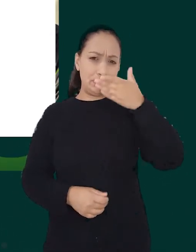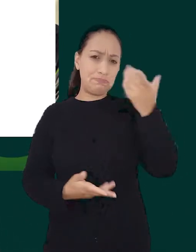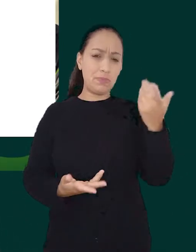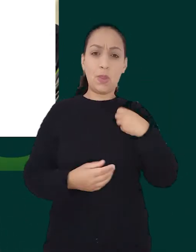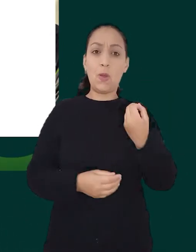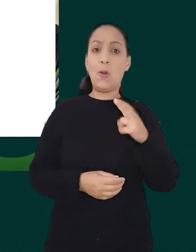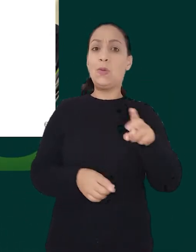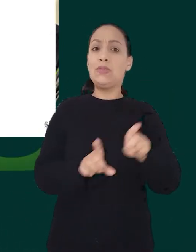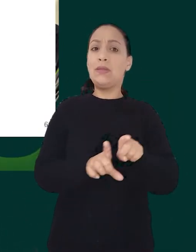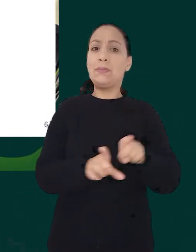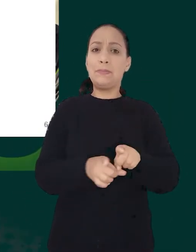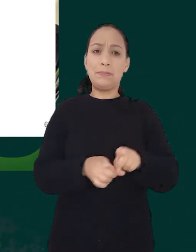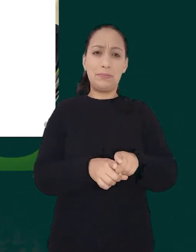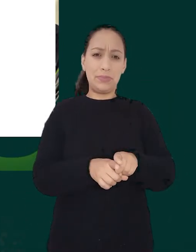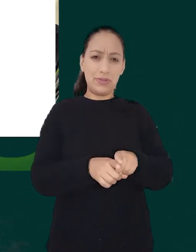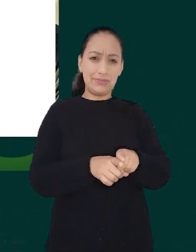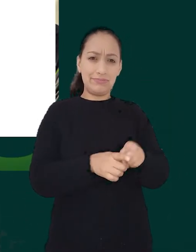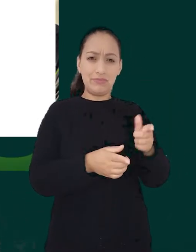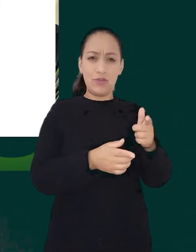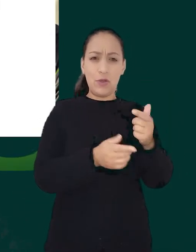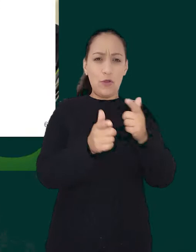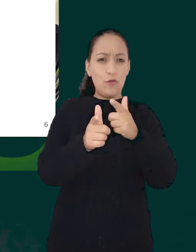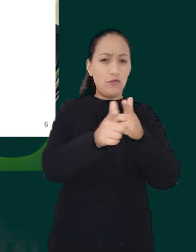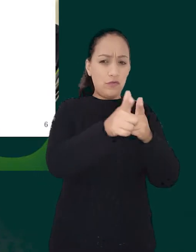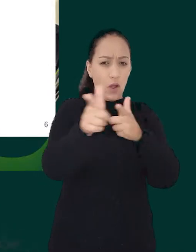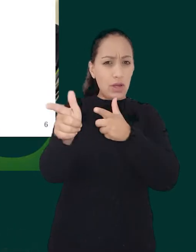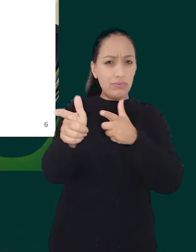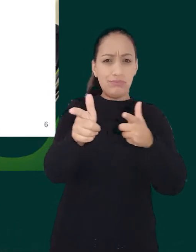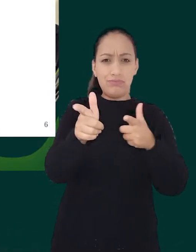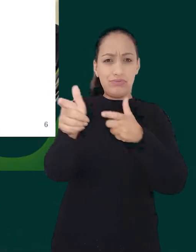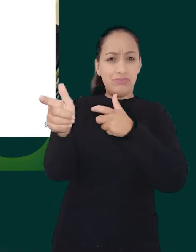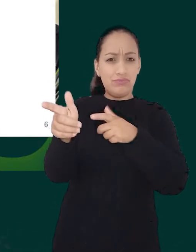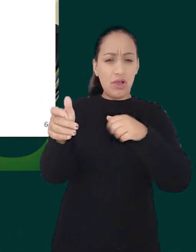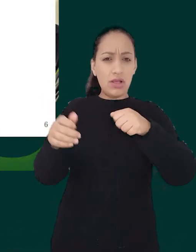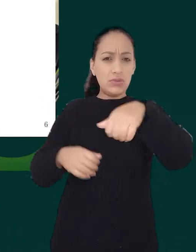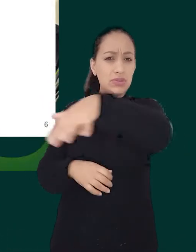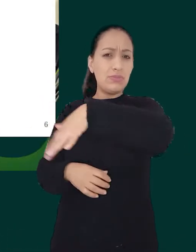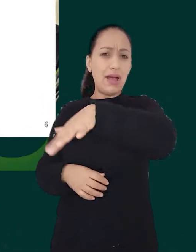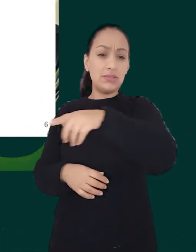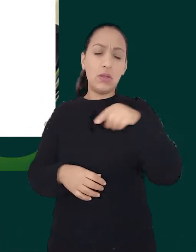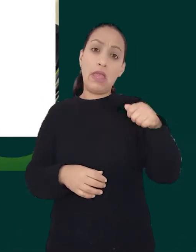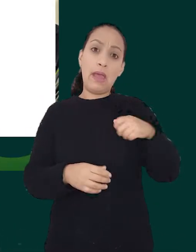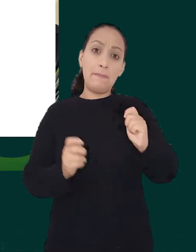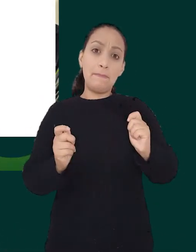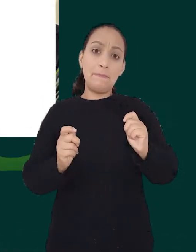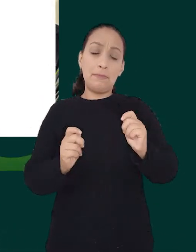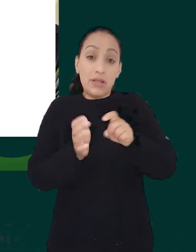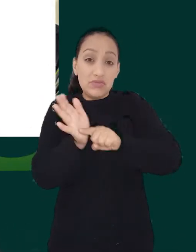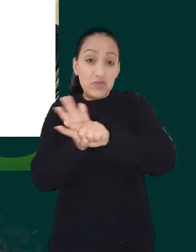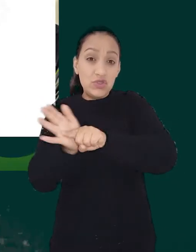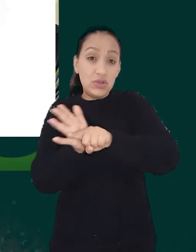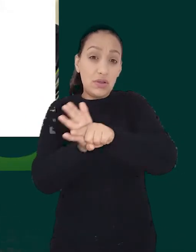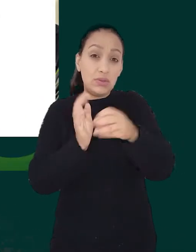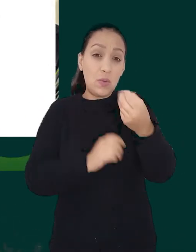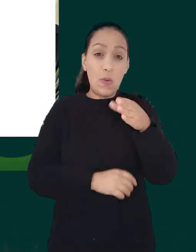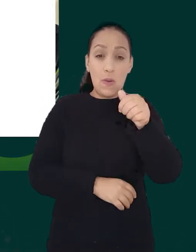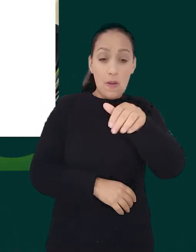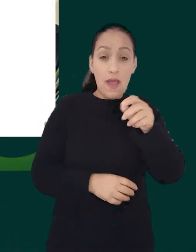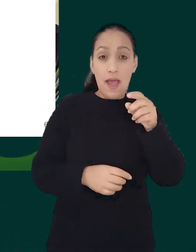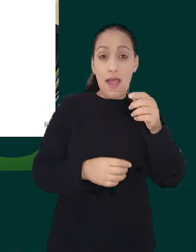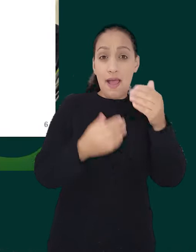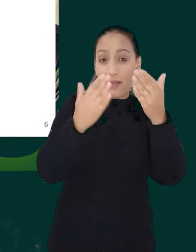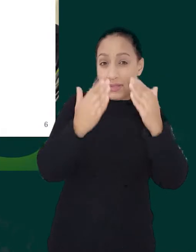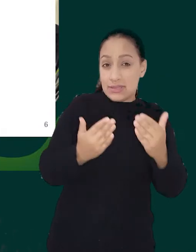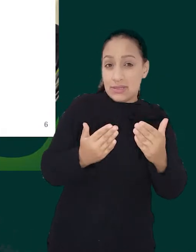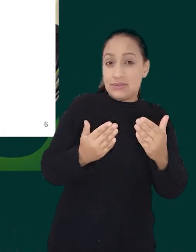fora do espaço que ele está investigando ou analisando. Então fica muito fácil